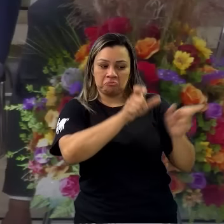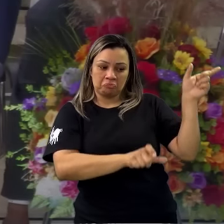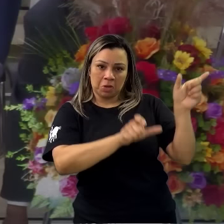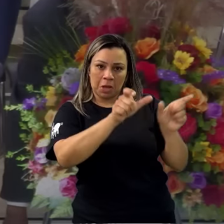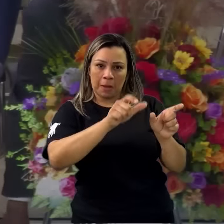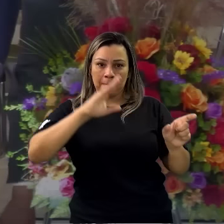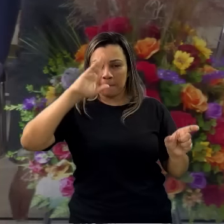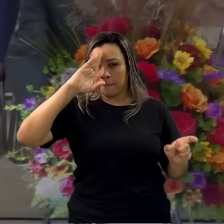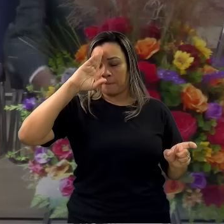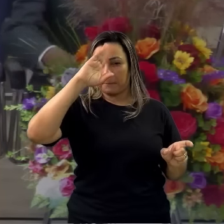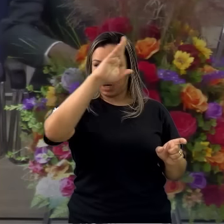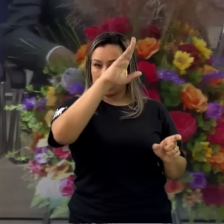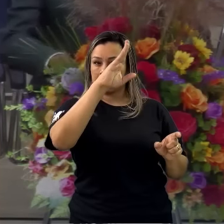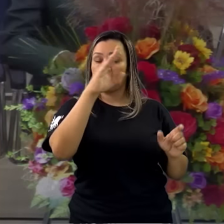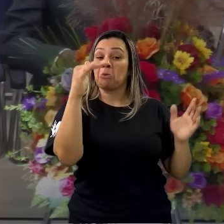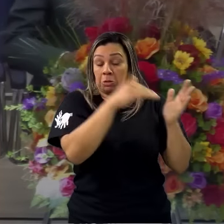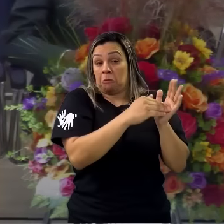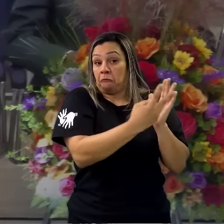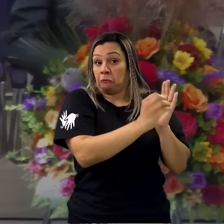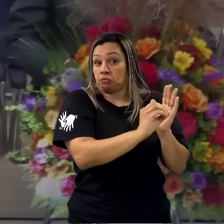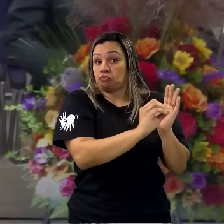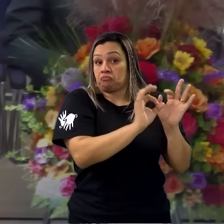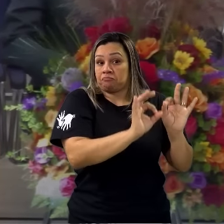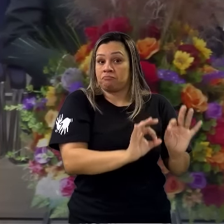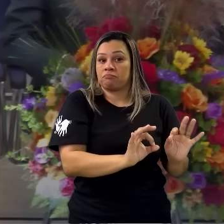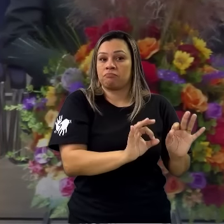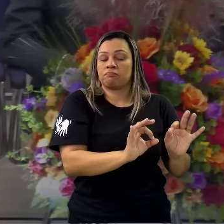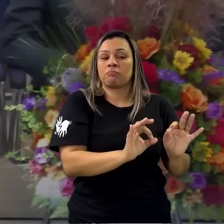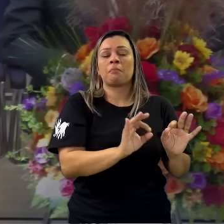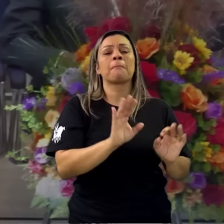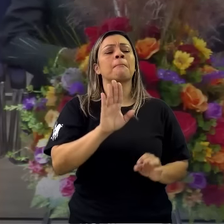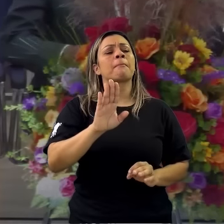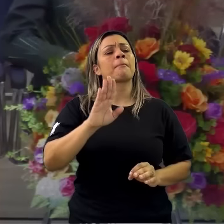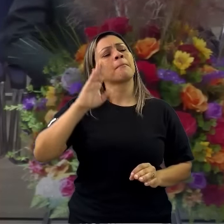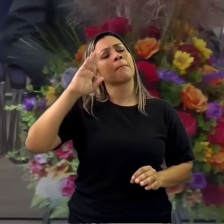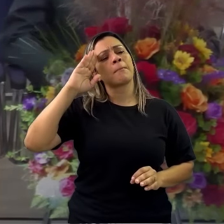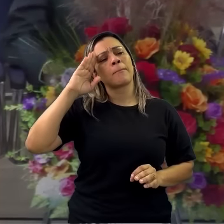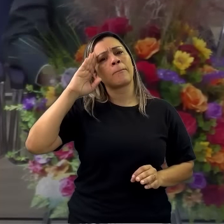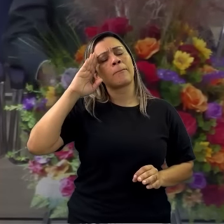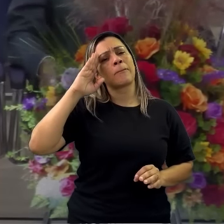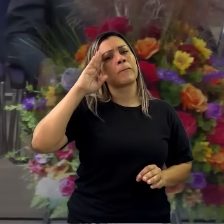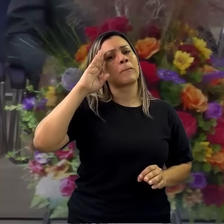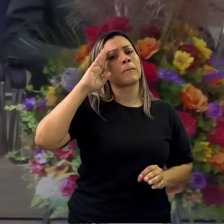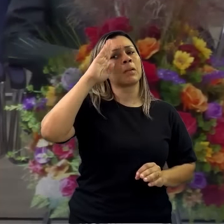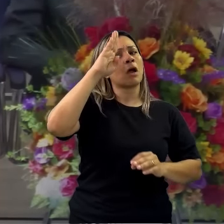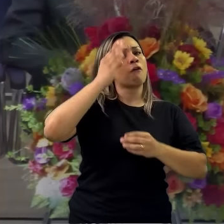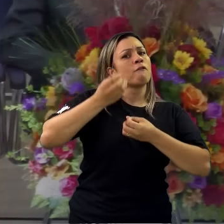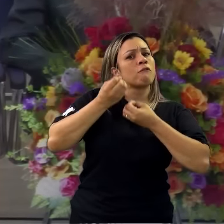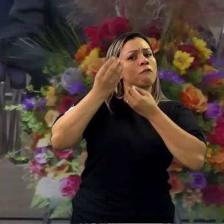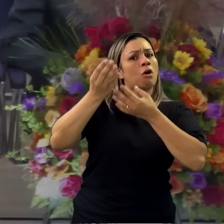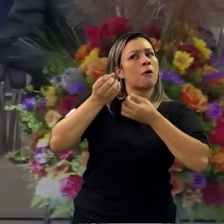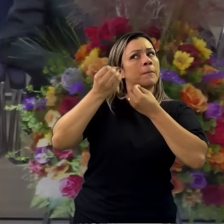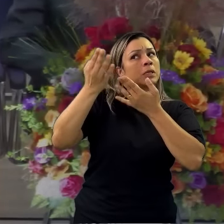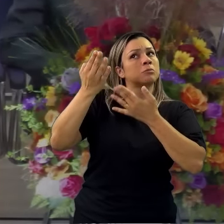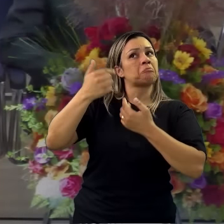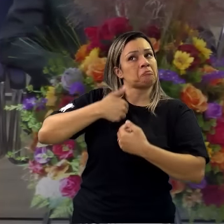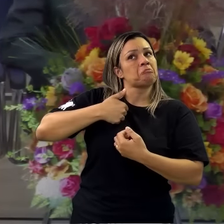inserido até o verso de número 20 e a principal né informação do texto para mim